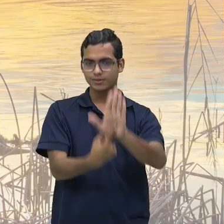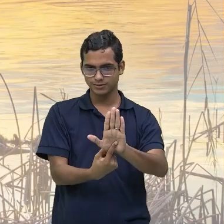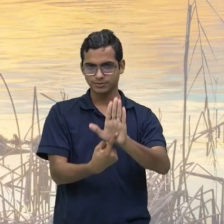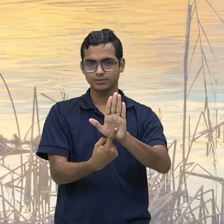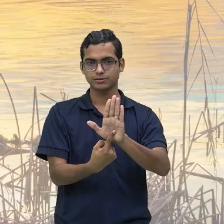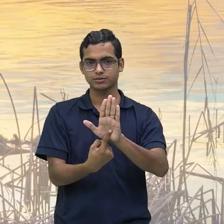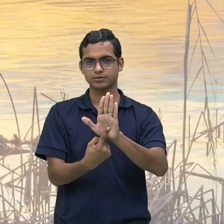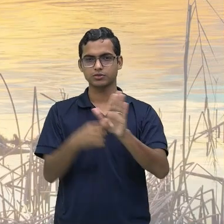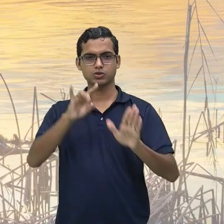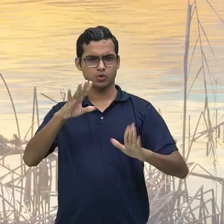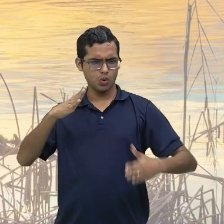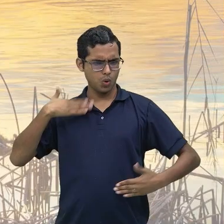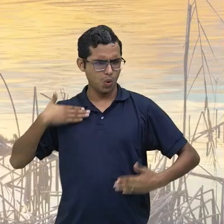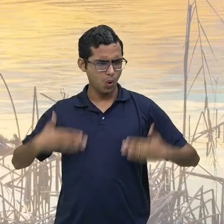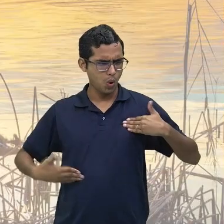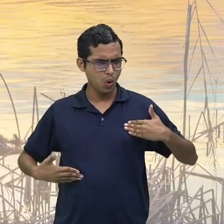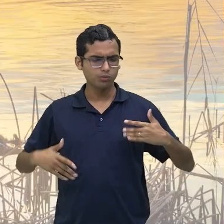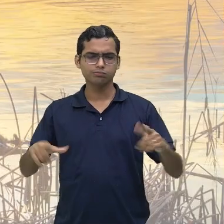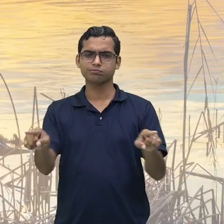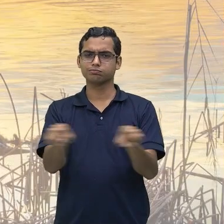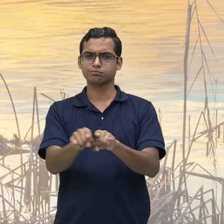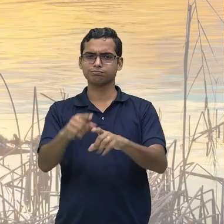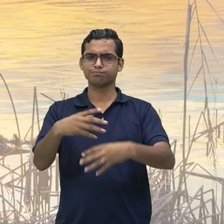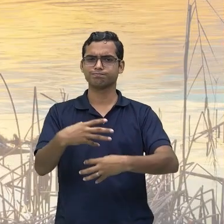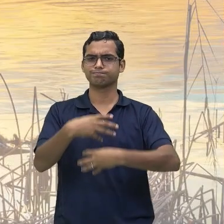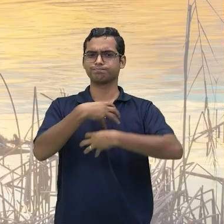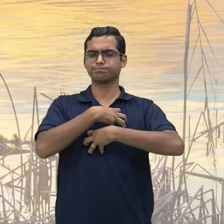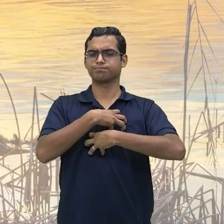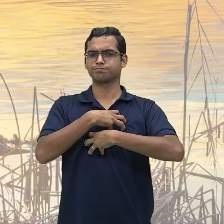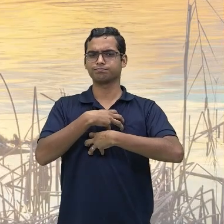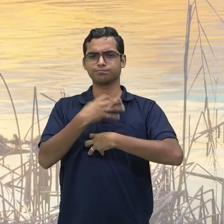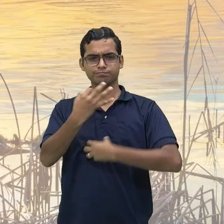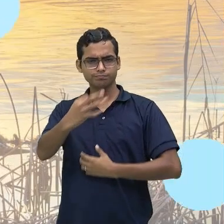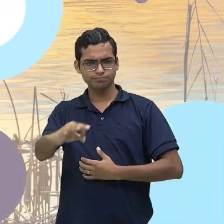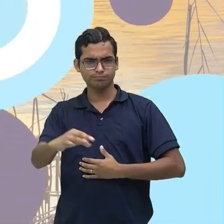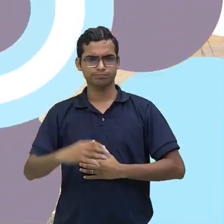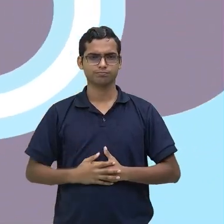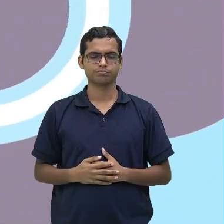corpo, é uma corporeidade.